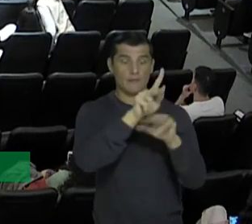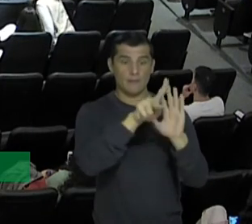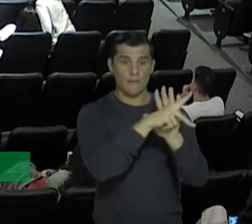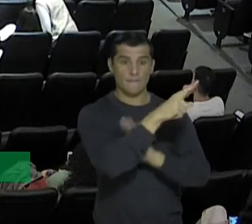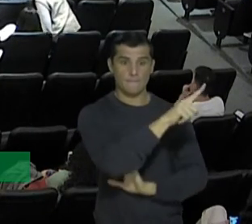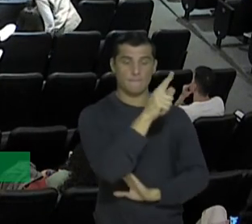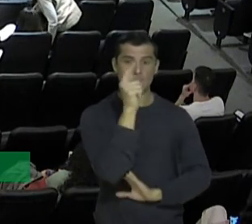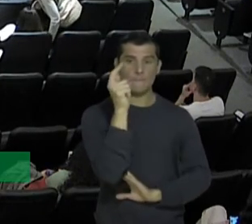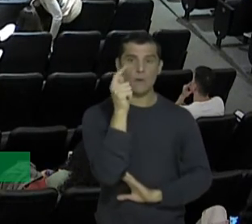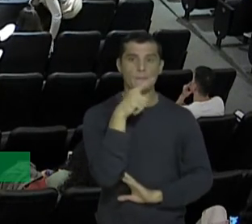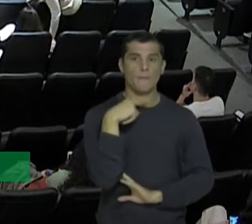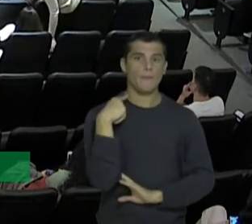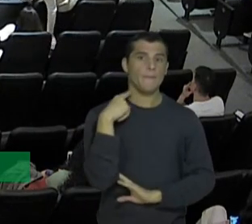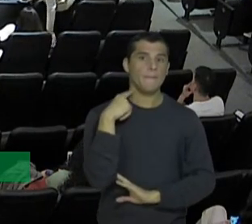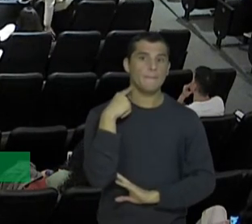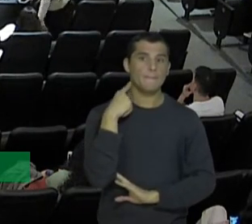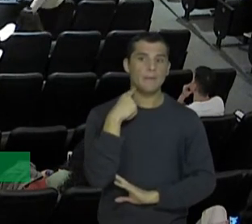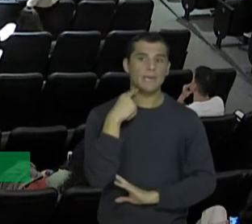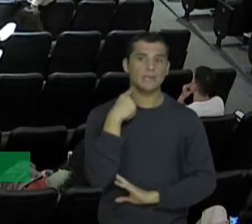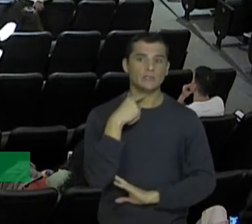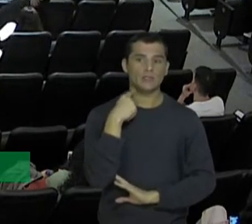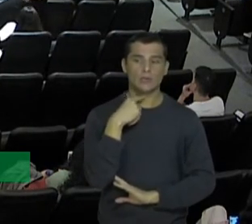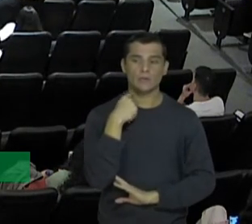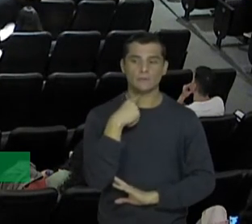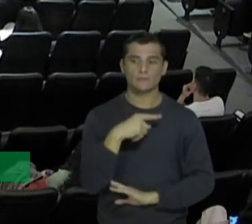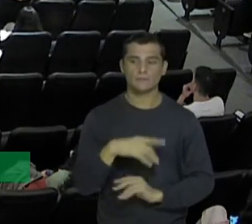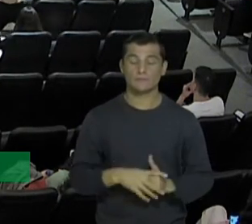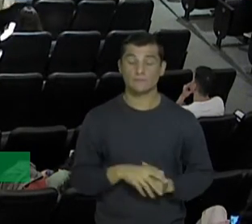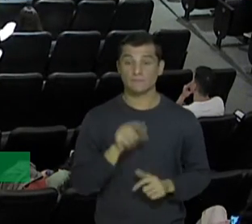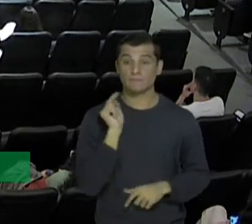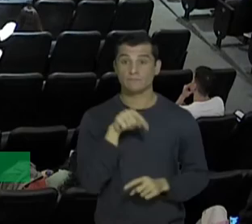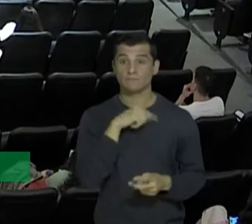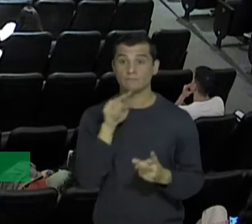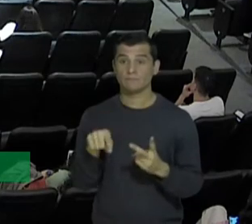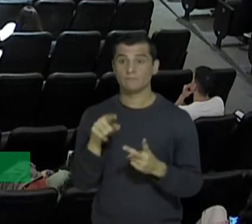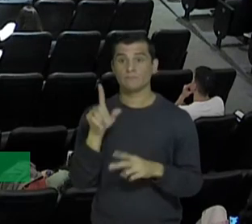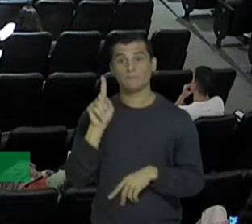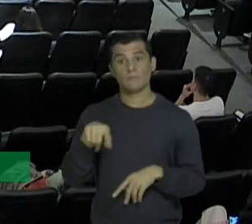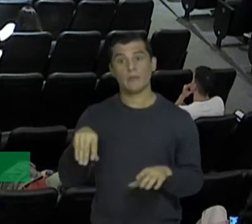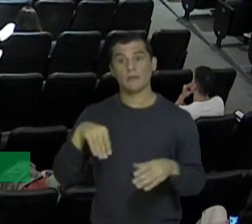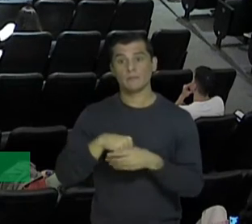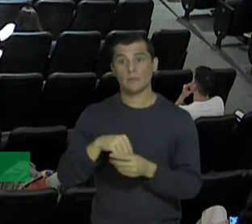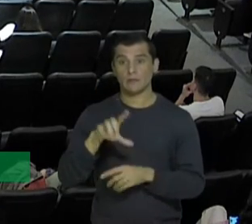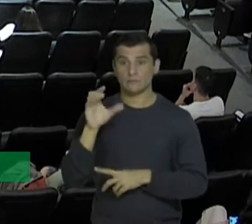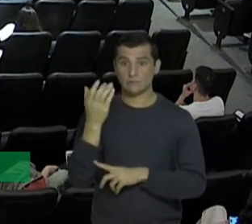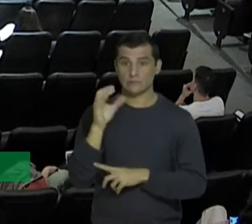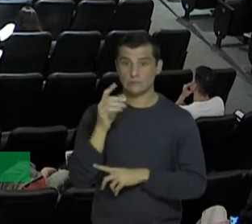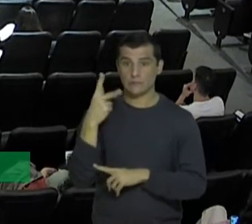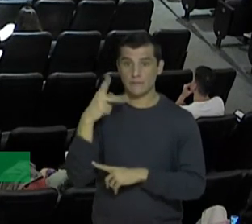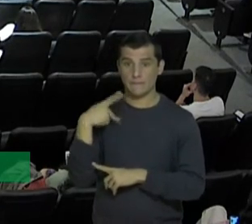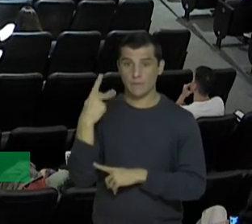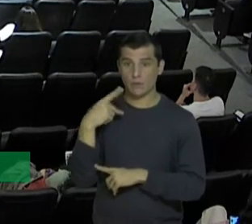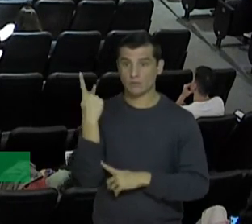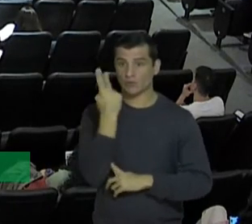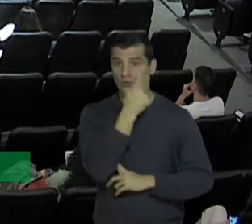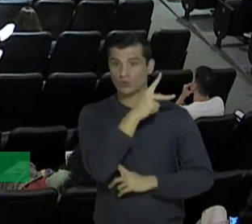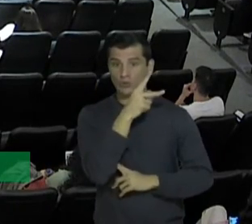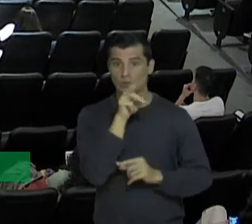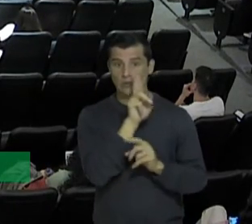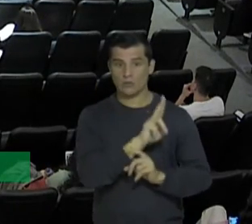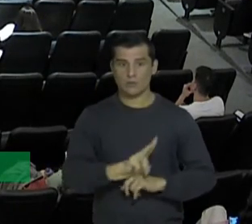professor adjunto de política Internacional e comparado do departamento de ciência política da Universidade Federal de Minas